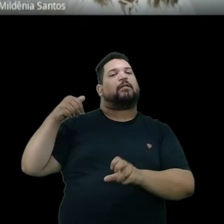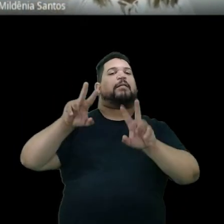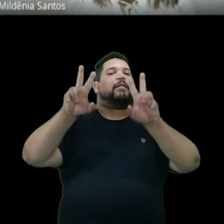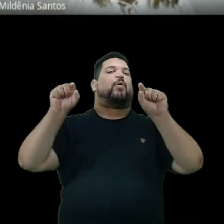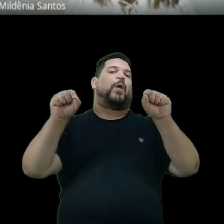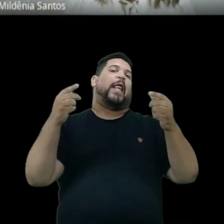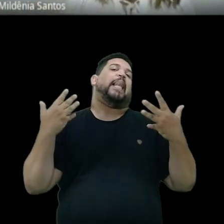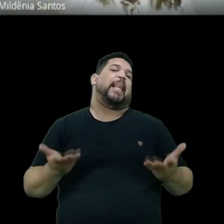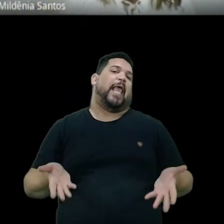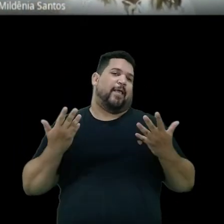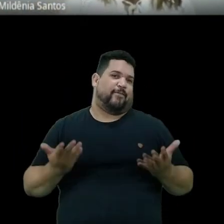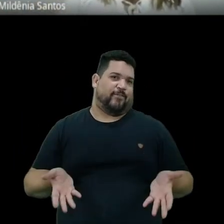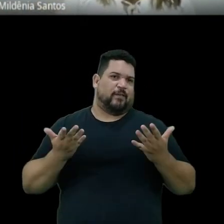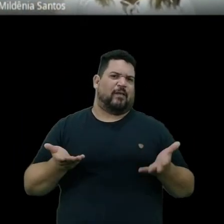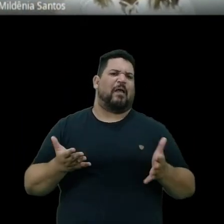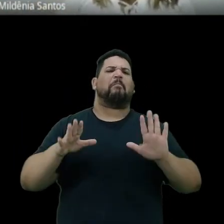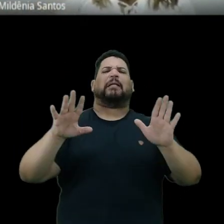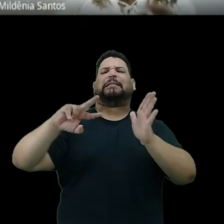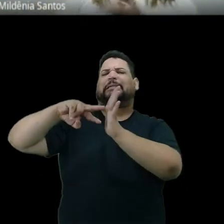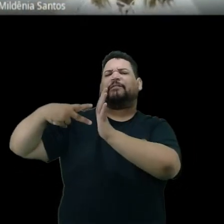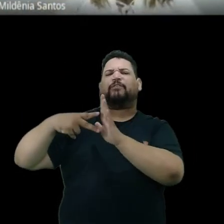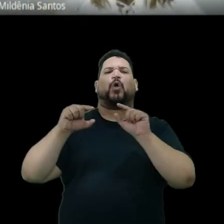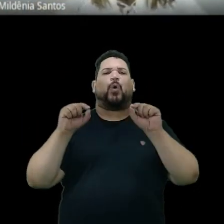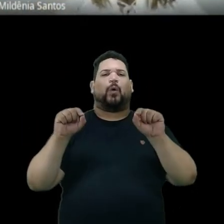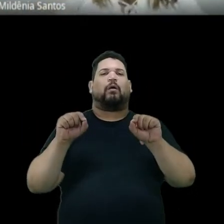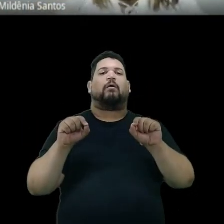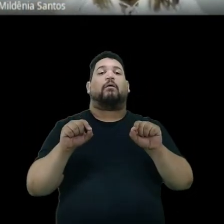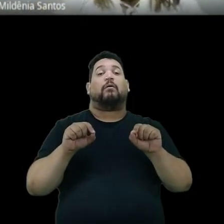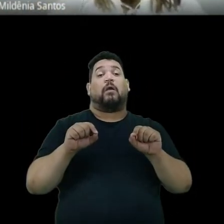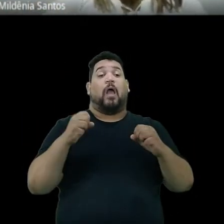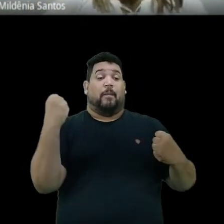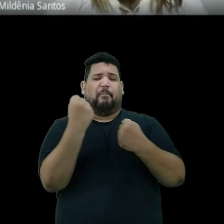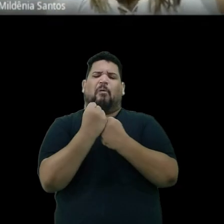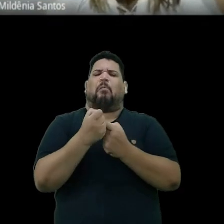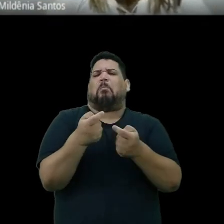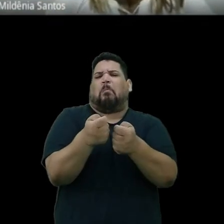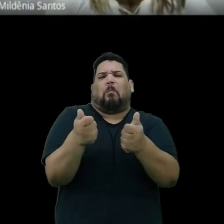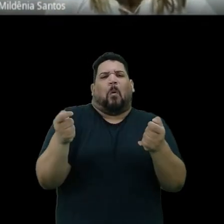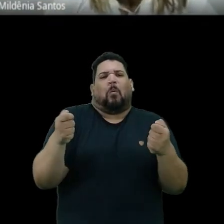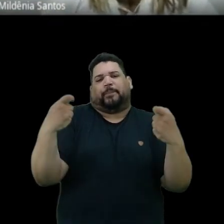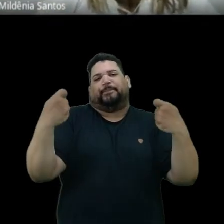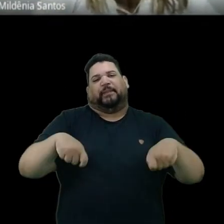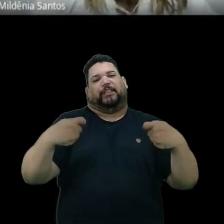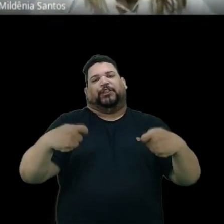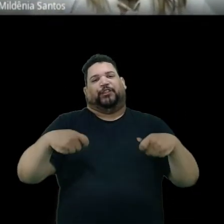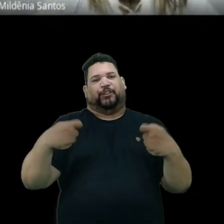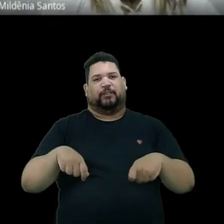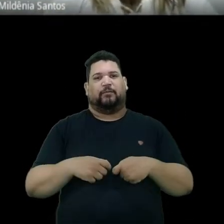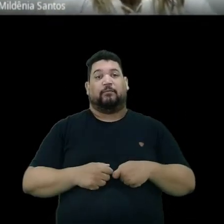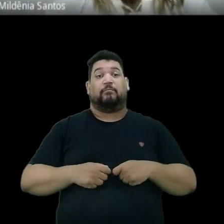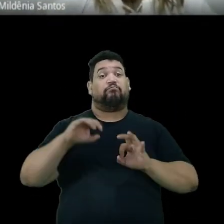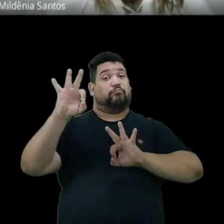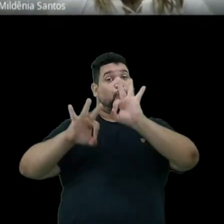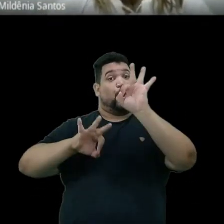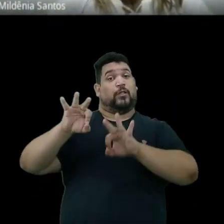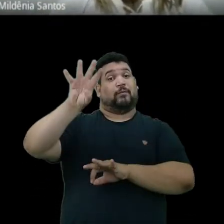O que é isso? Ele exige pouco apoio. Então, a gente vai vendo a classificação